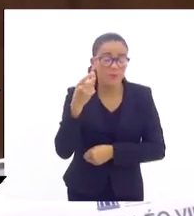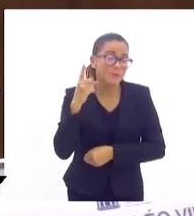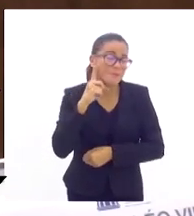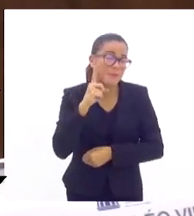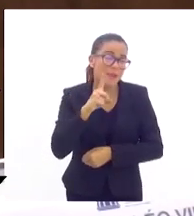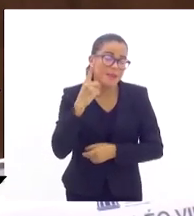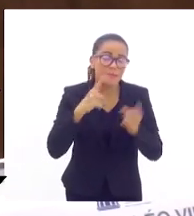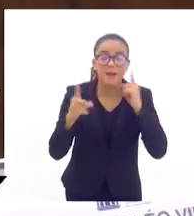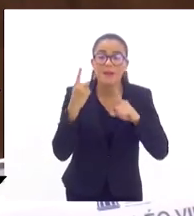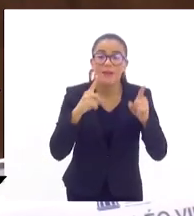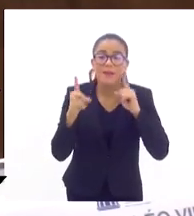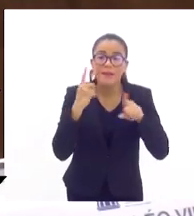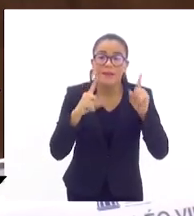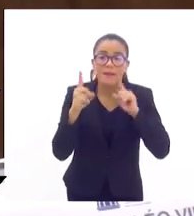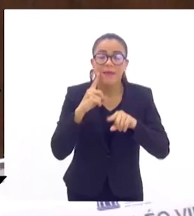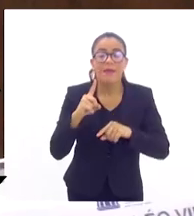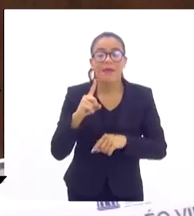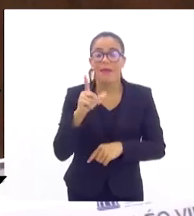ela assumiu